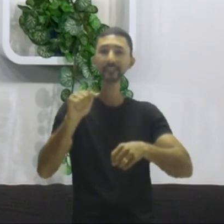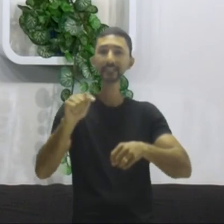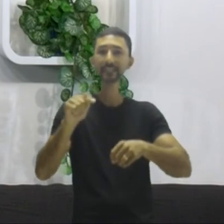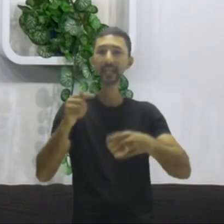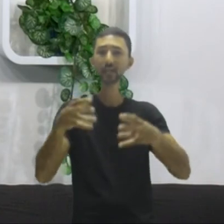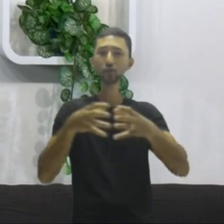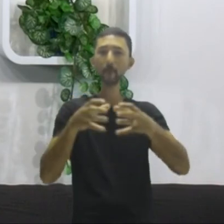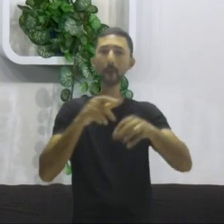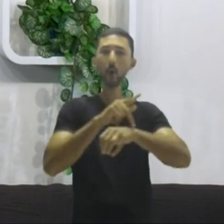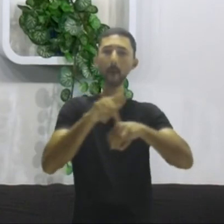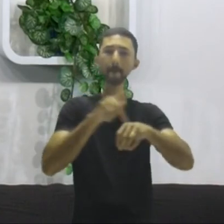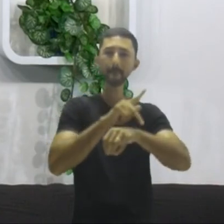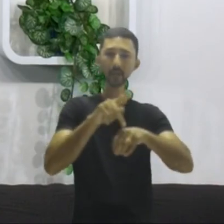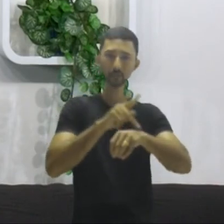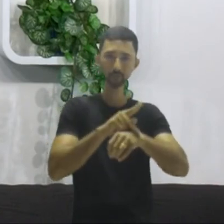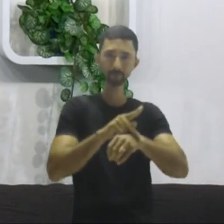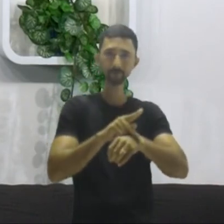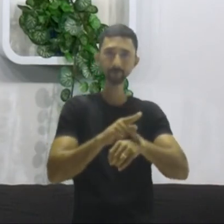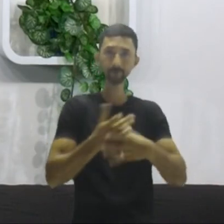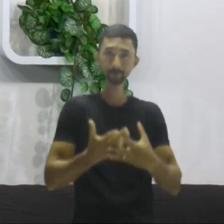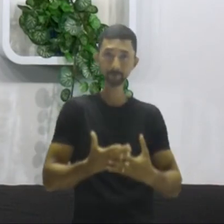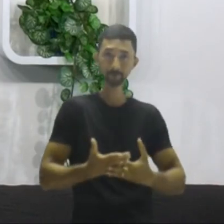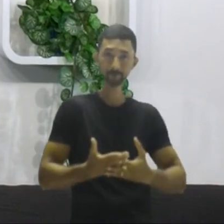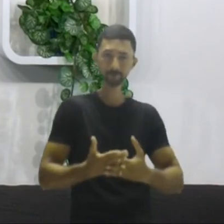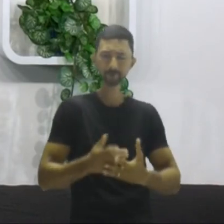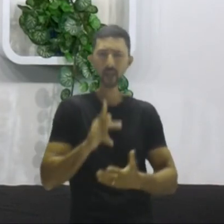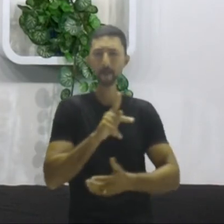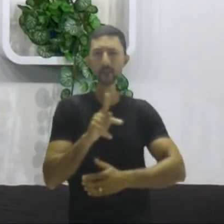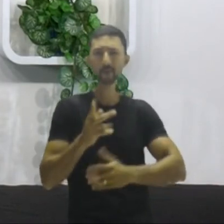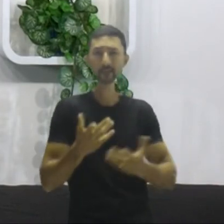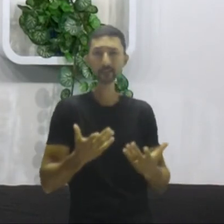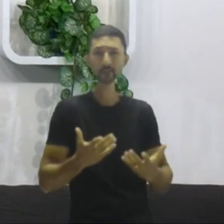membros na União Europeia. Donato,